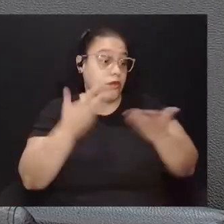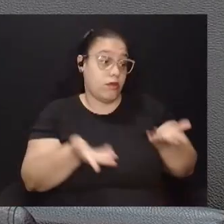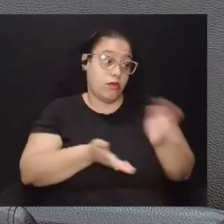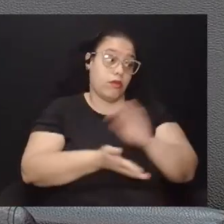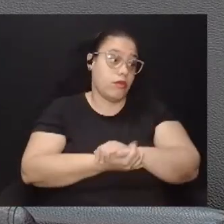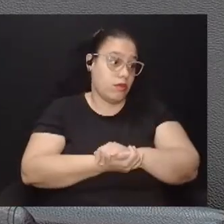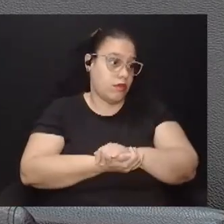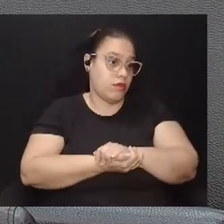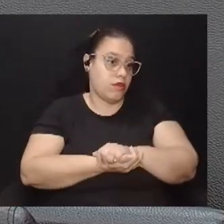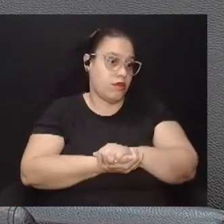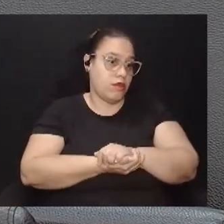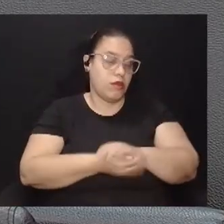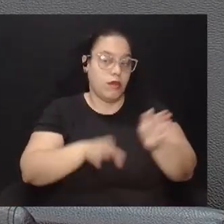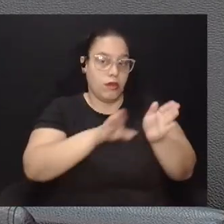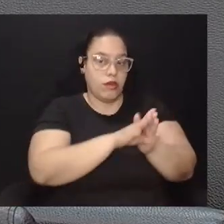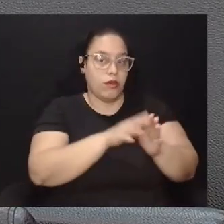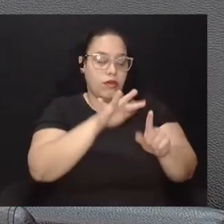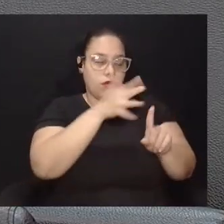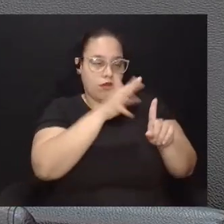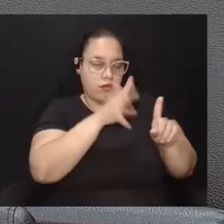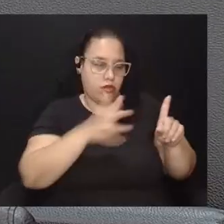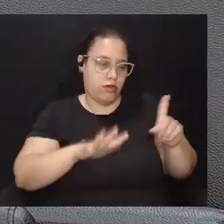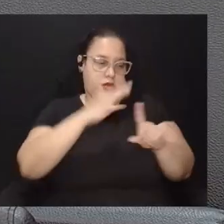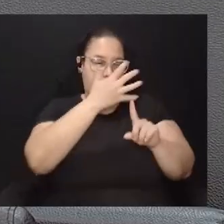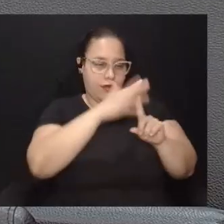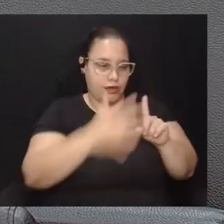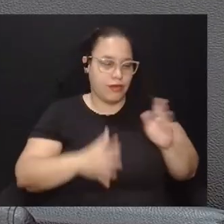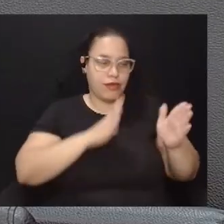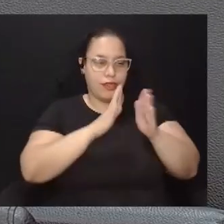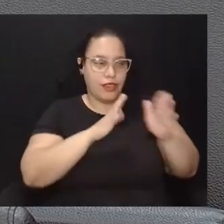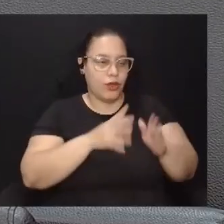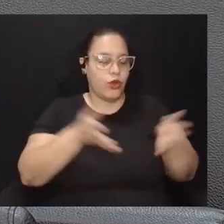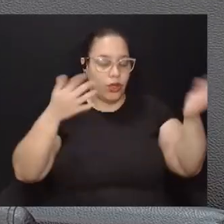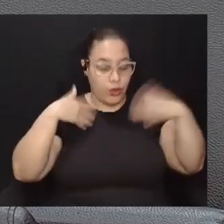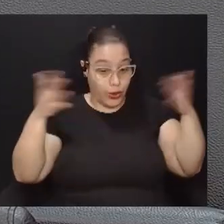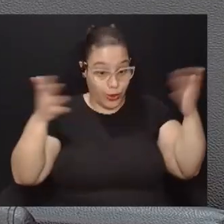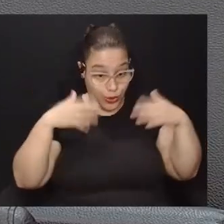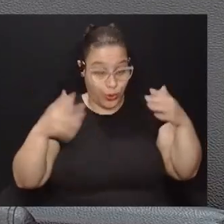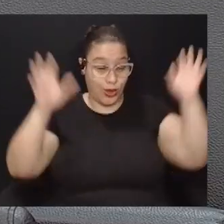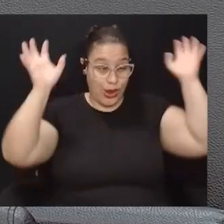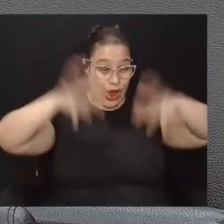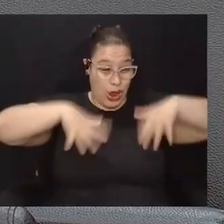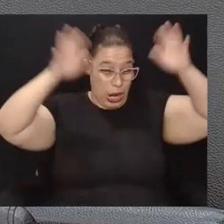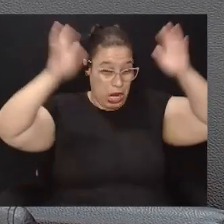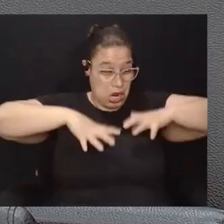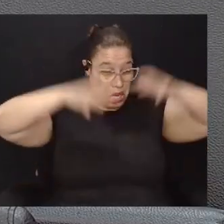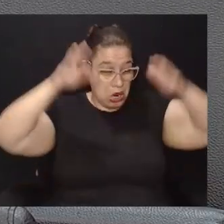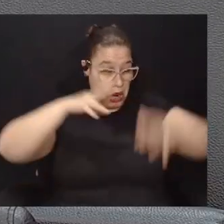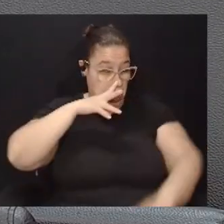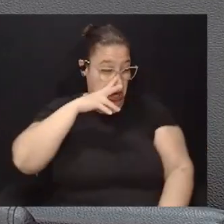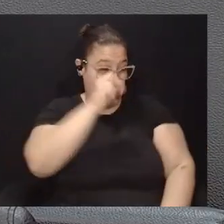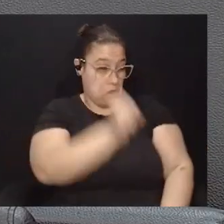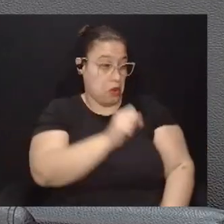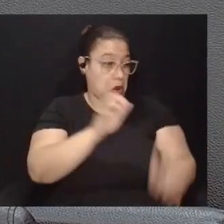Olha, a gente acabamos de entrar no outono, né? Mas no período do verão, né, a gente tem um aumento de chuvas muito grande.